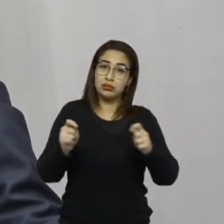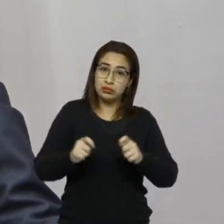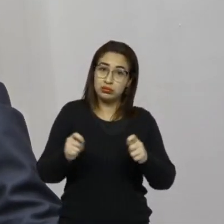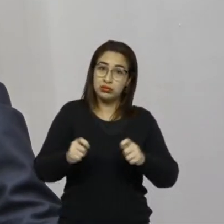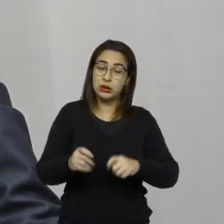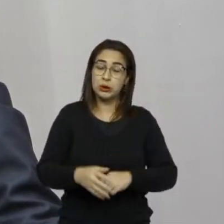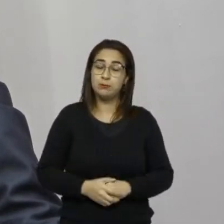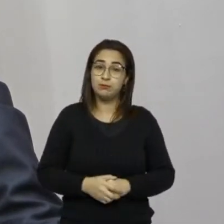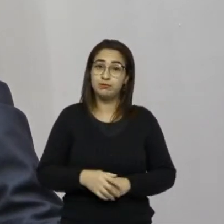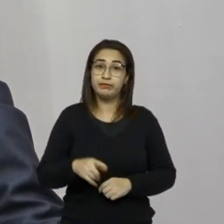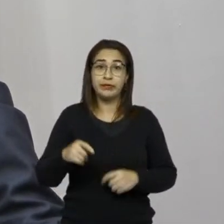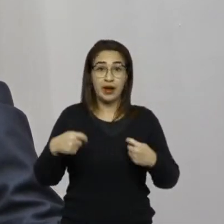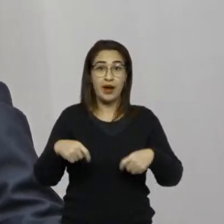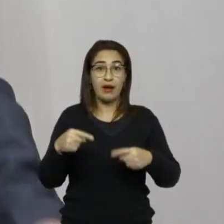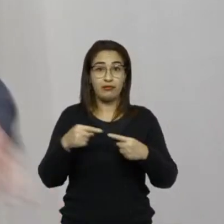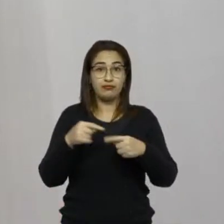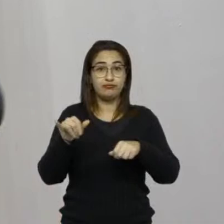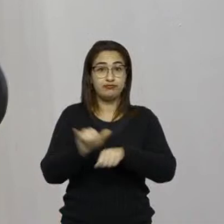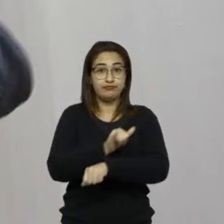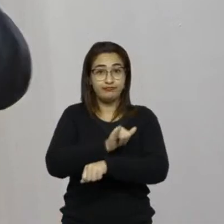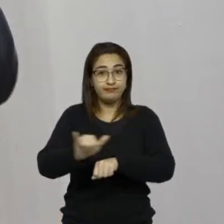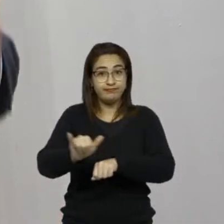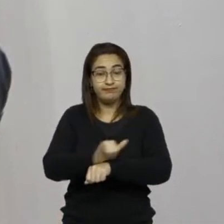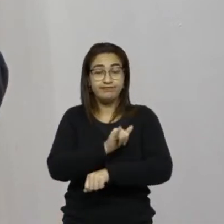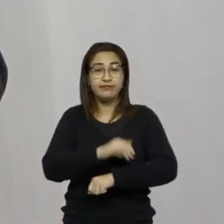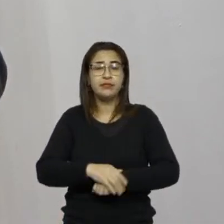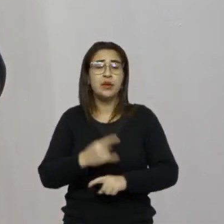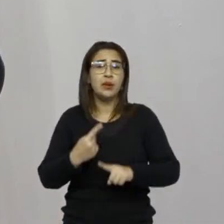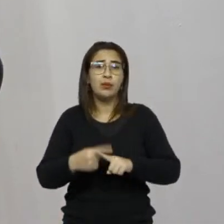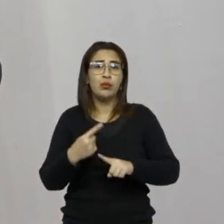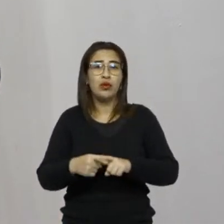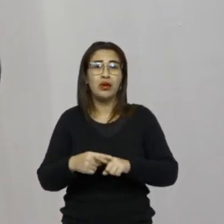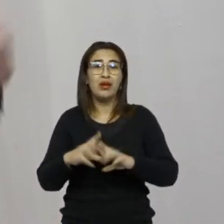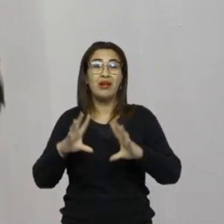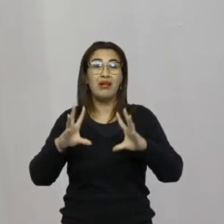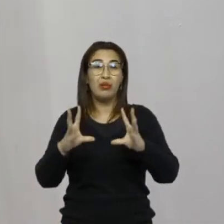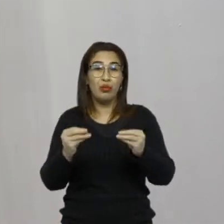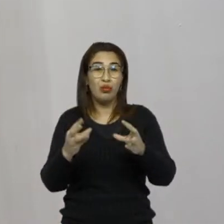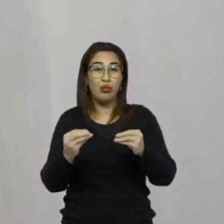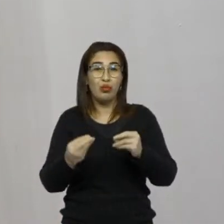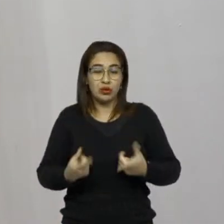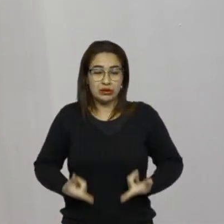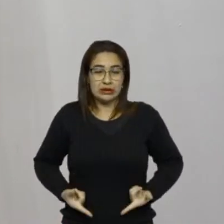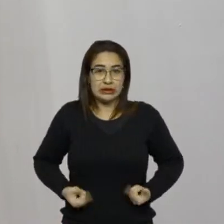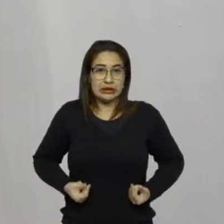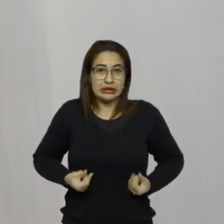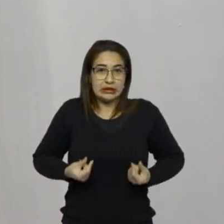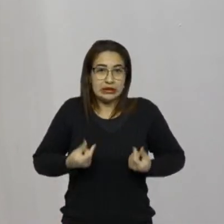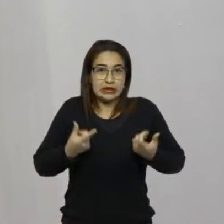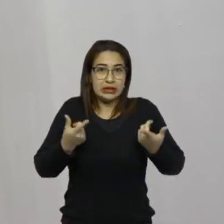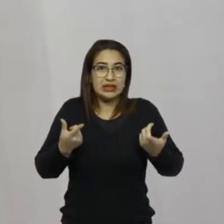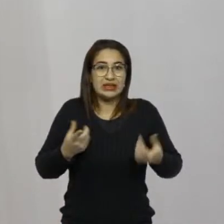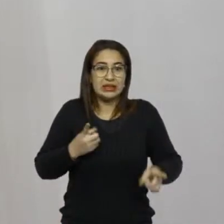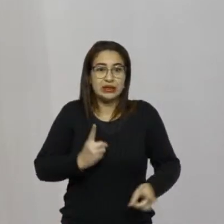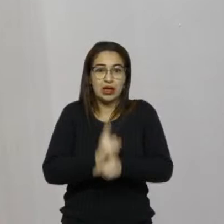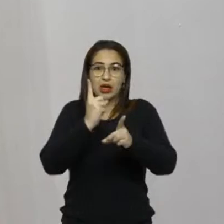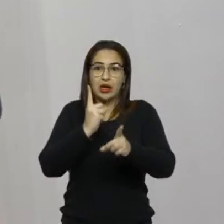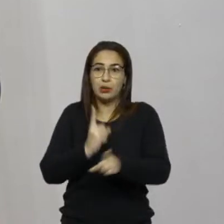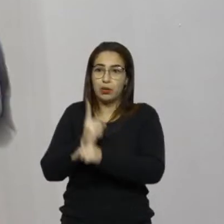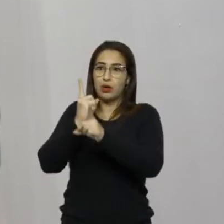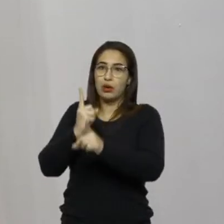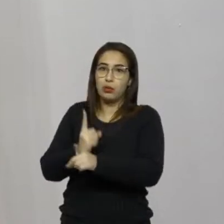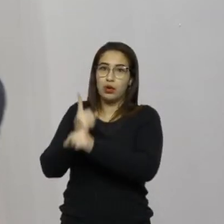neste momento, porque o número de câncer e que é constatado, são diagnosticados